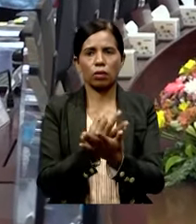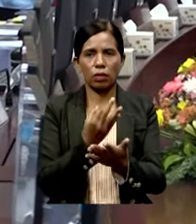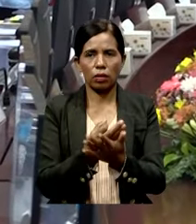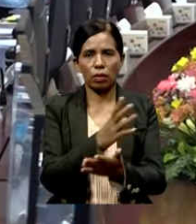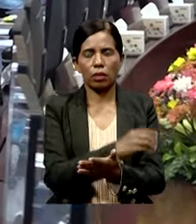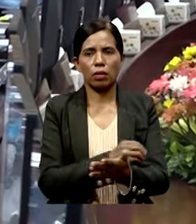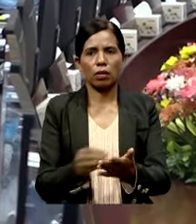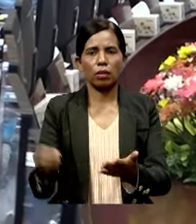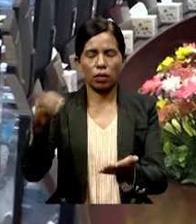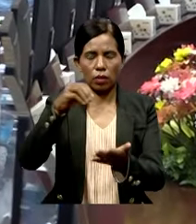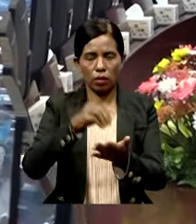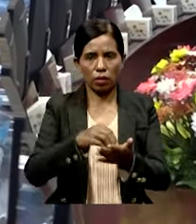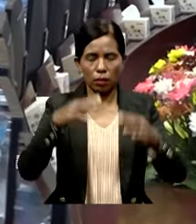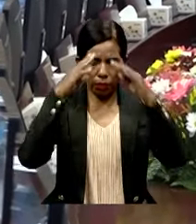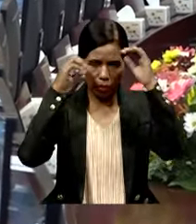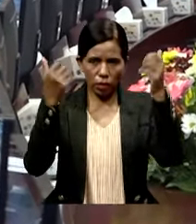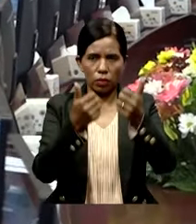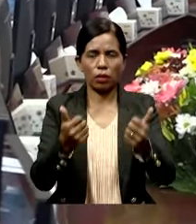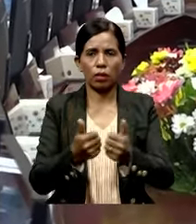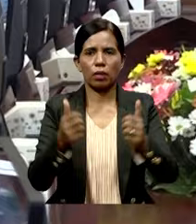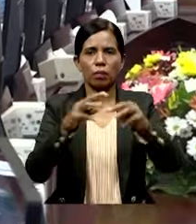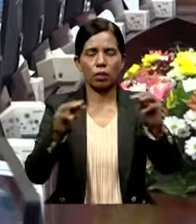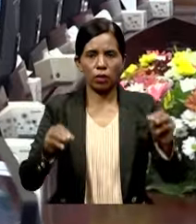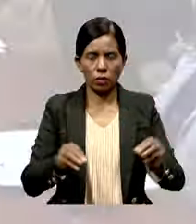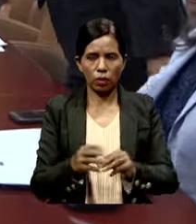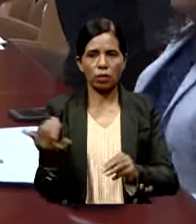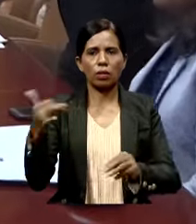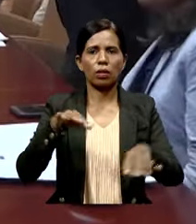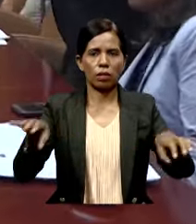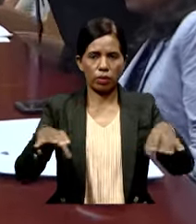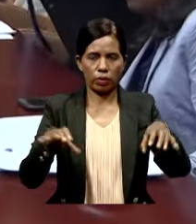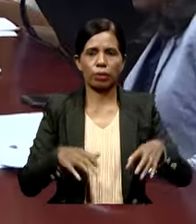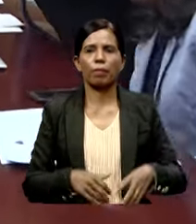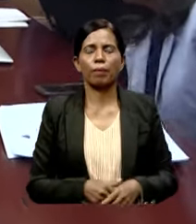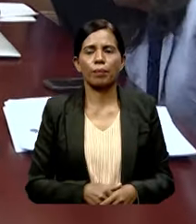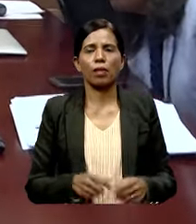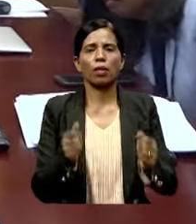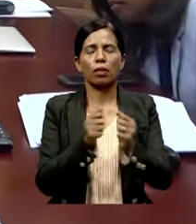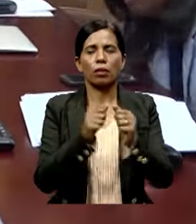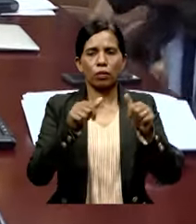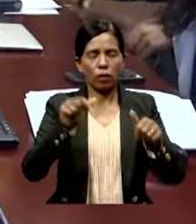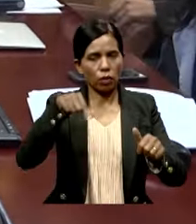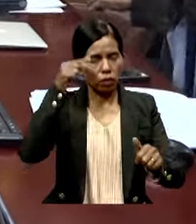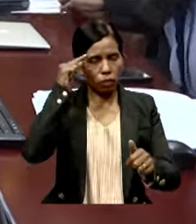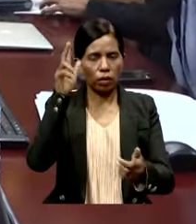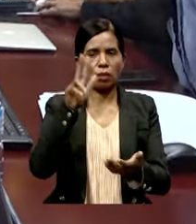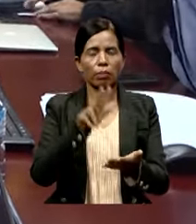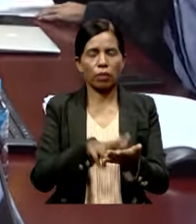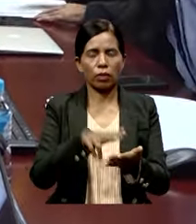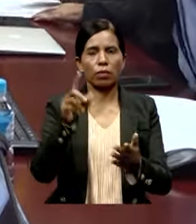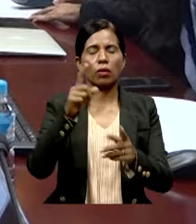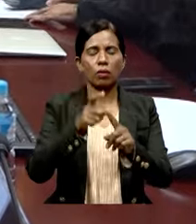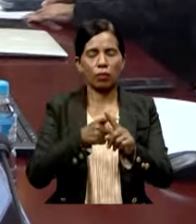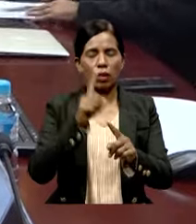humano nebe se coloca e a presidente e autoridade municipal sira ne serviço. Honune, governo aprova remuneração cada